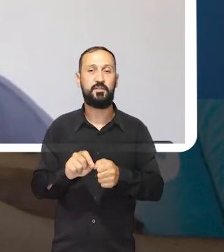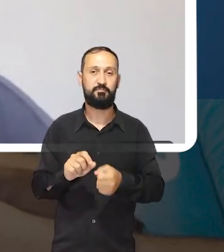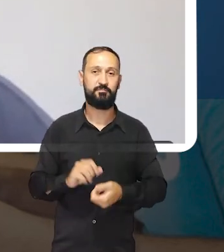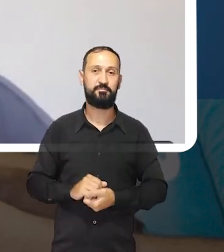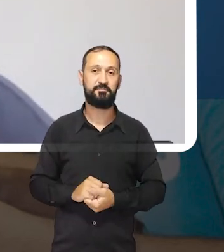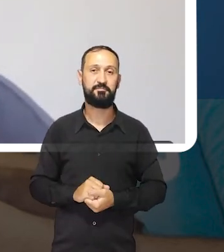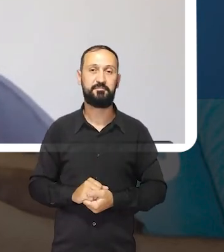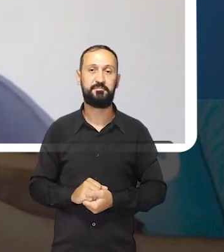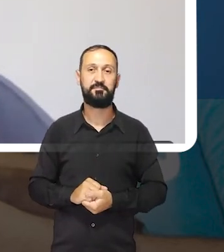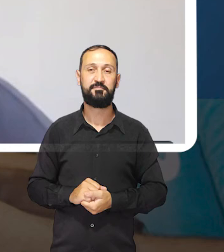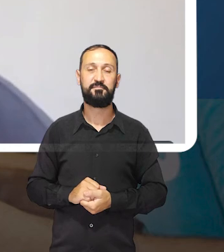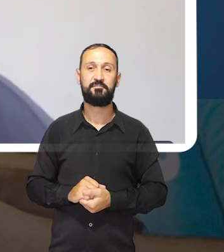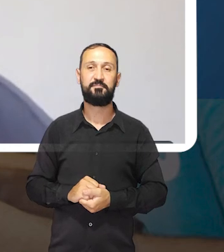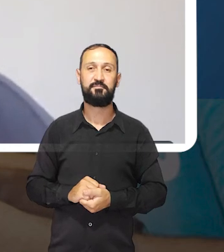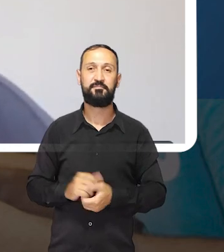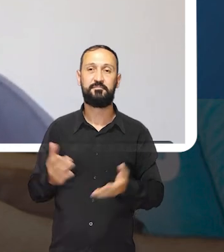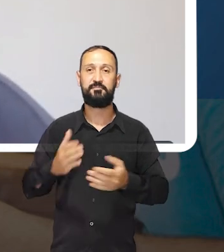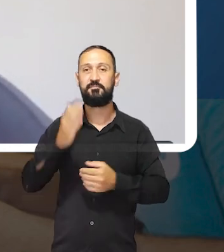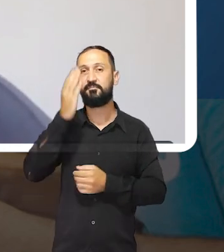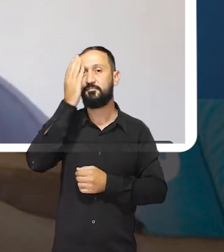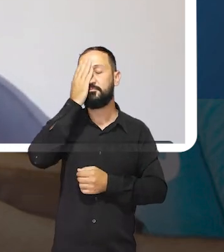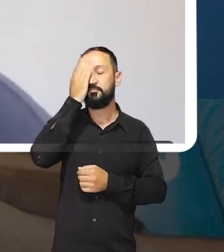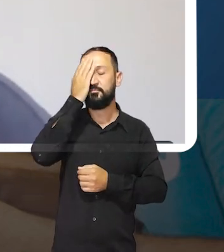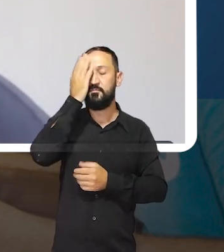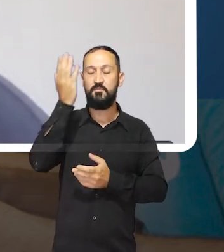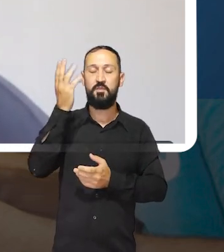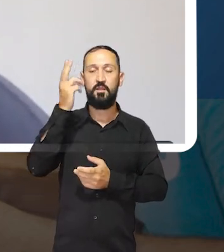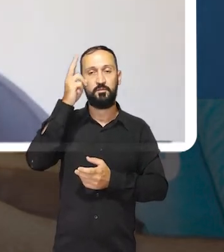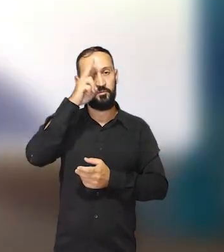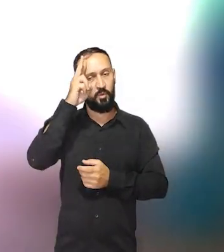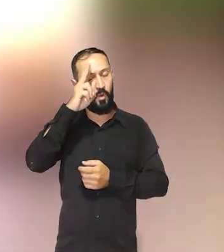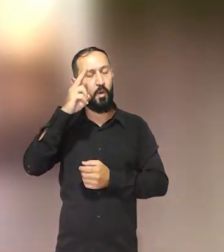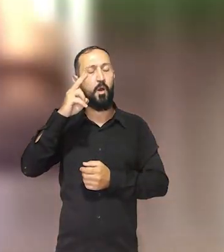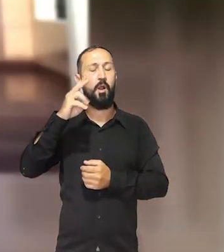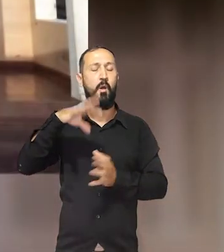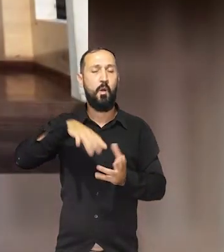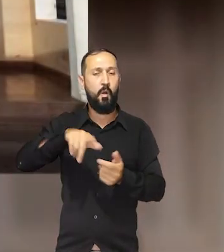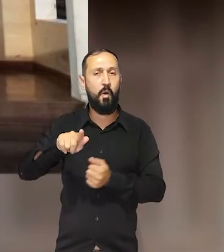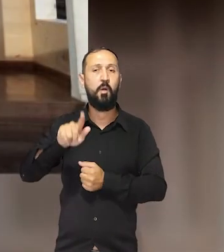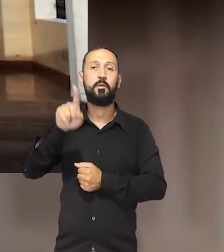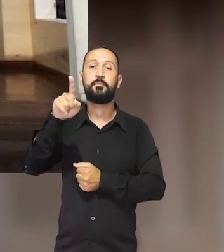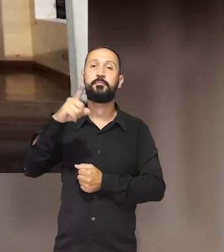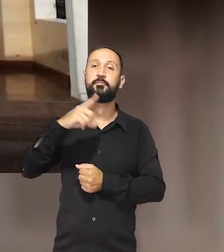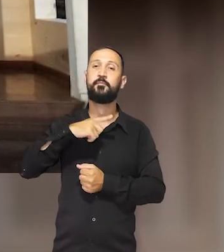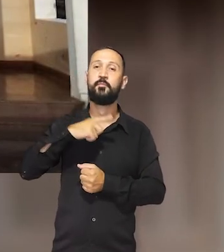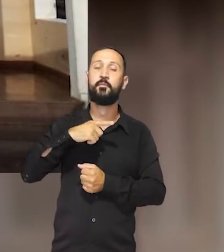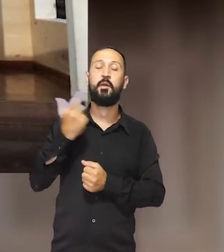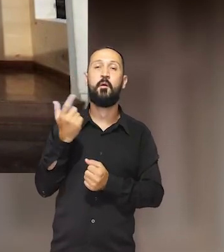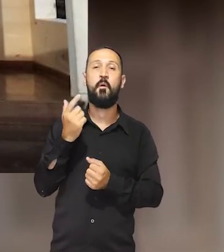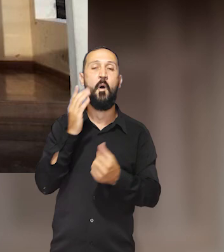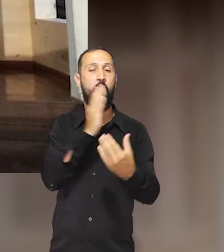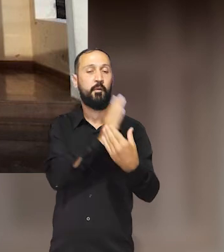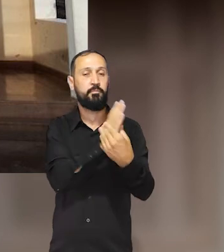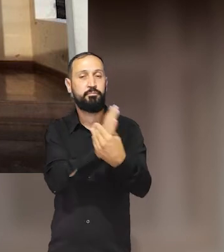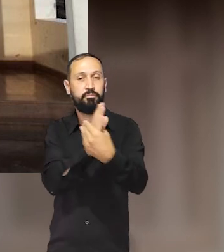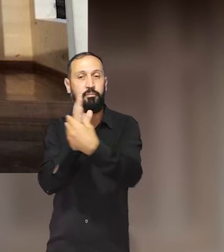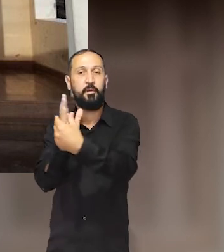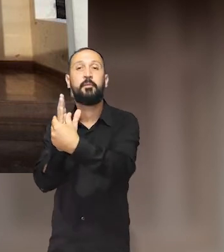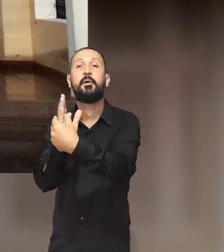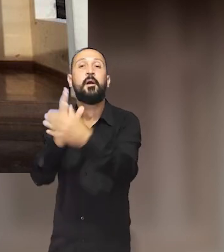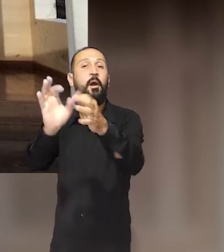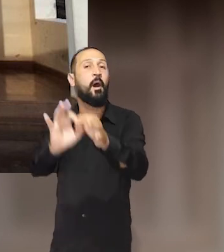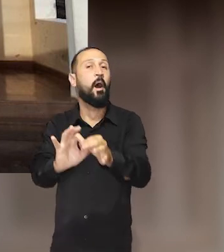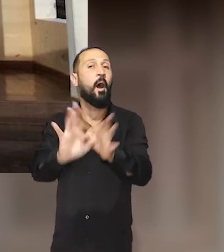né? Agora também eu sou membro do Instituto Histórico e Geográfico também. E lá nós temos um grande acervo